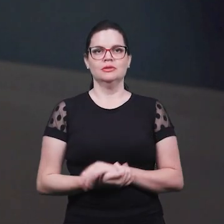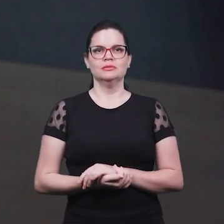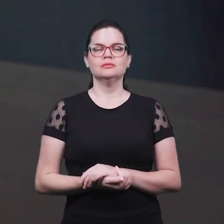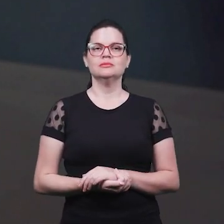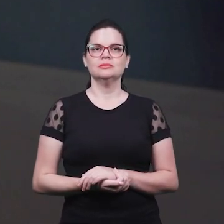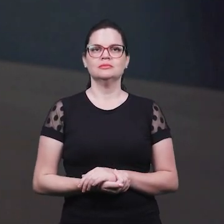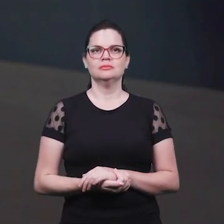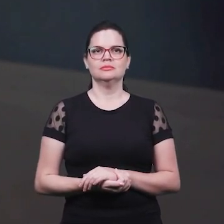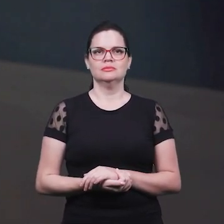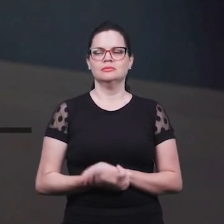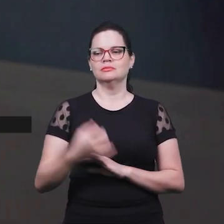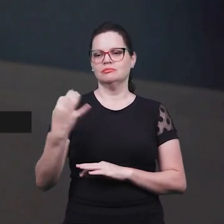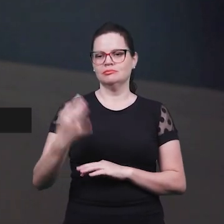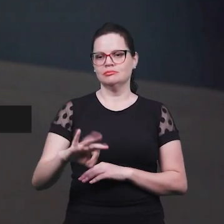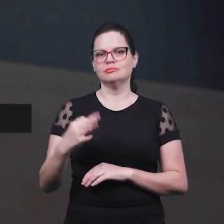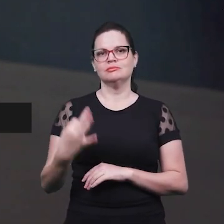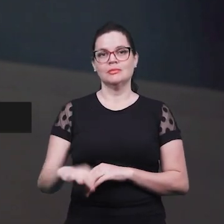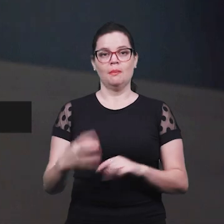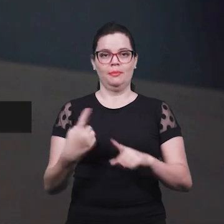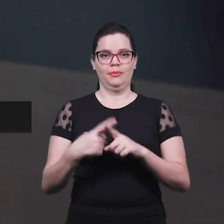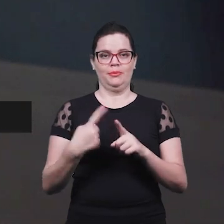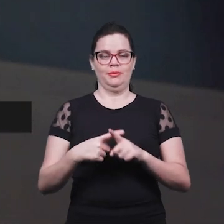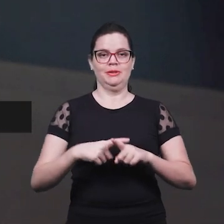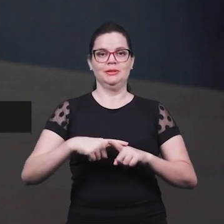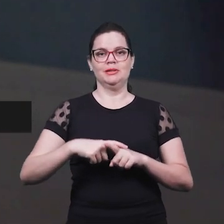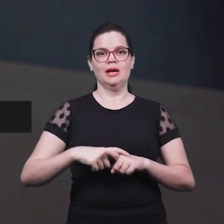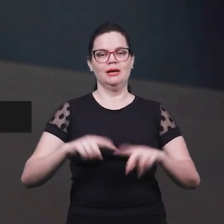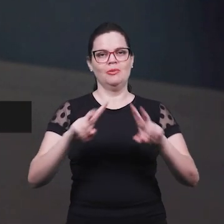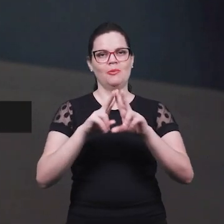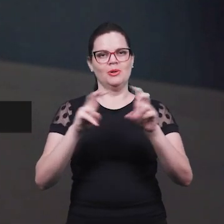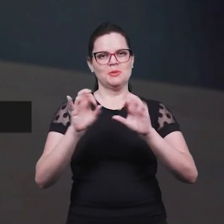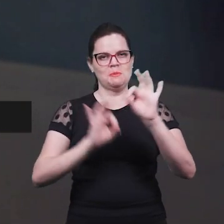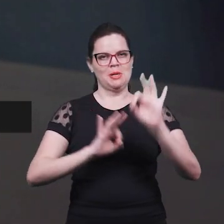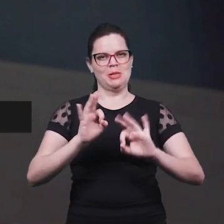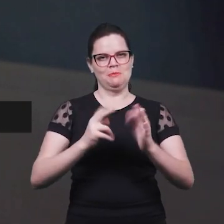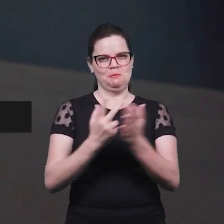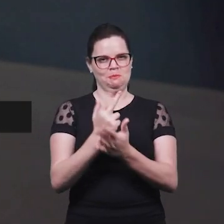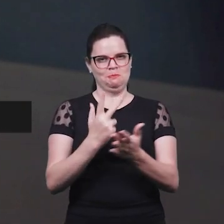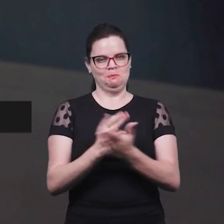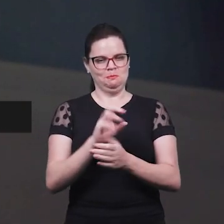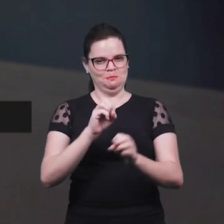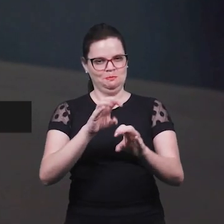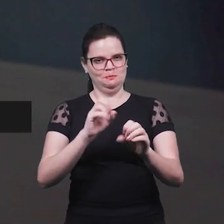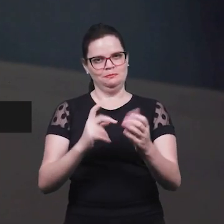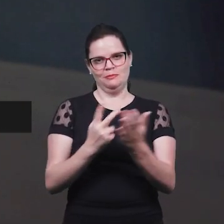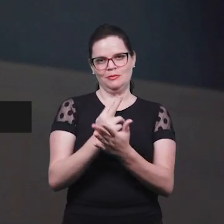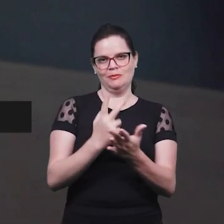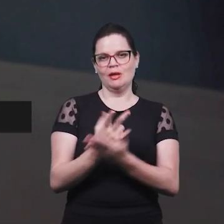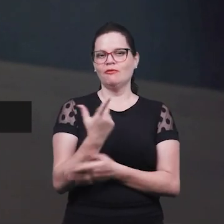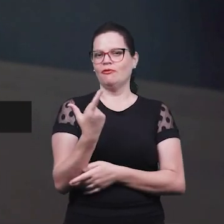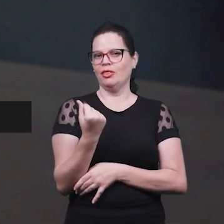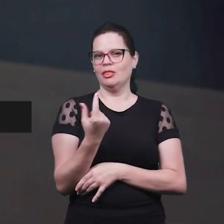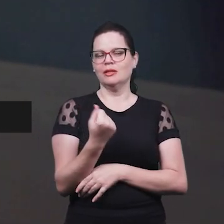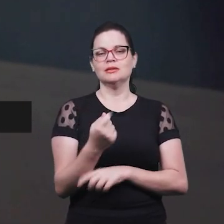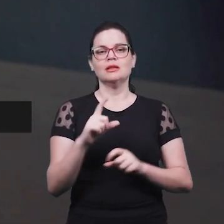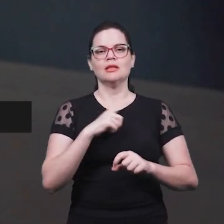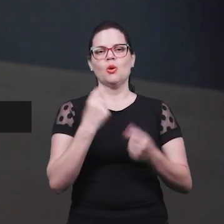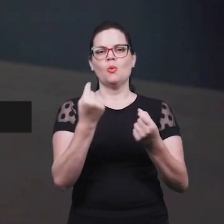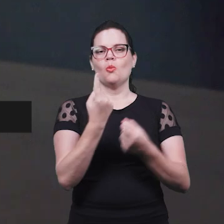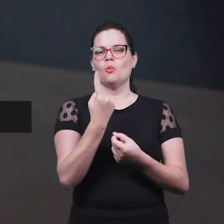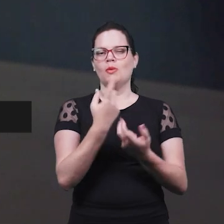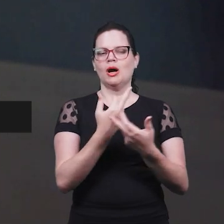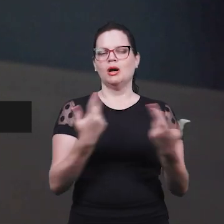Exatamente. Na realidade, a educação financeira, ela tem um ponto lá que é muito importante, que é você conhecer,